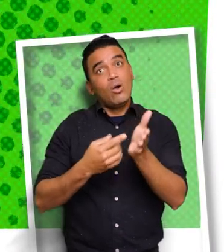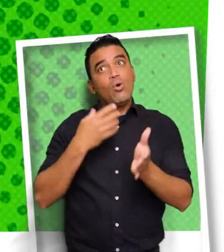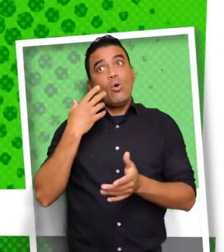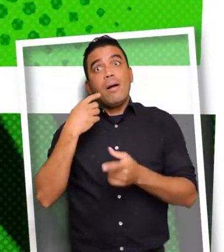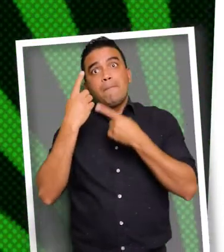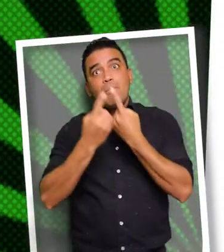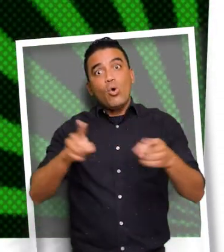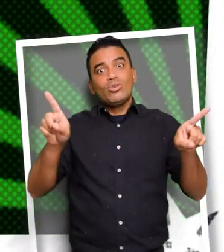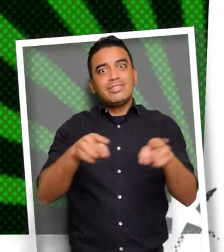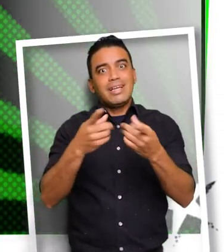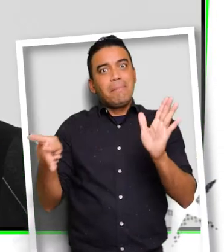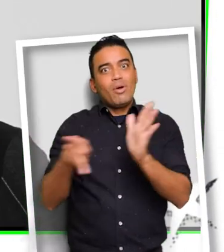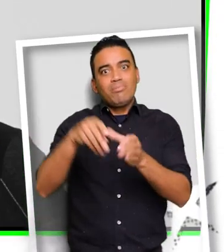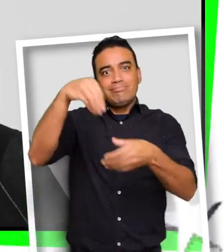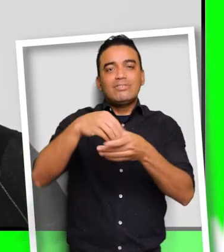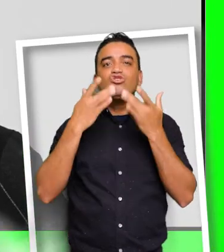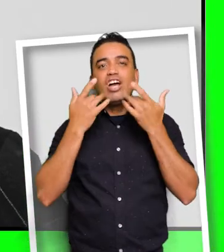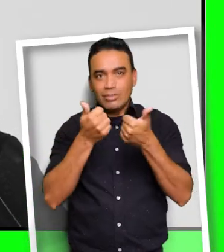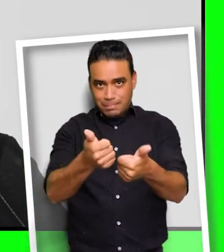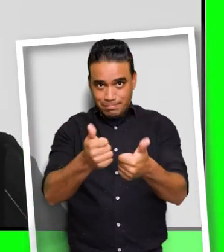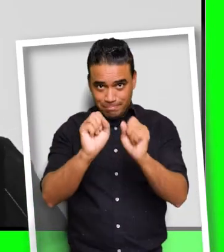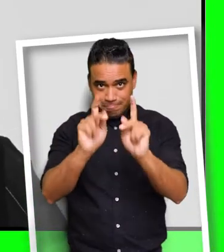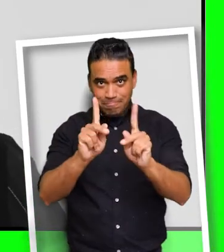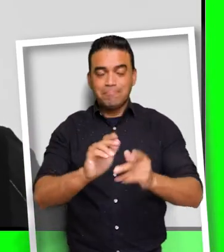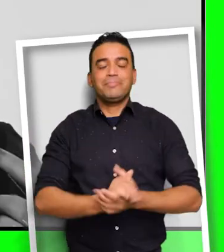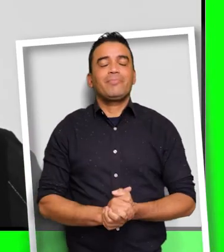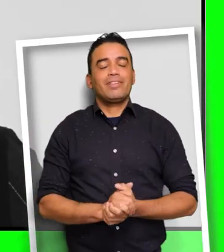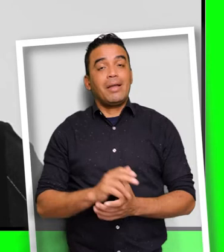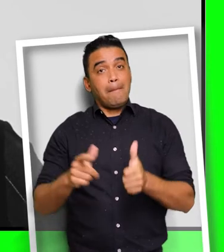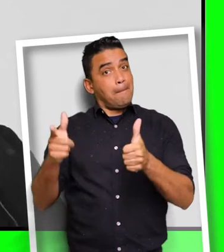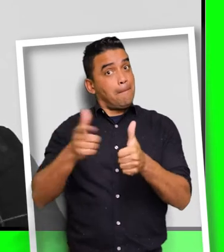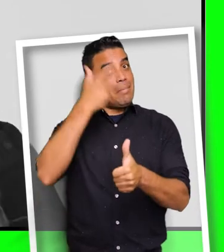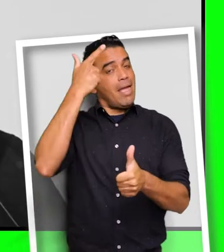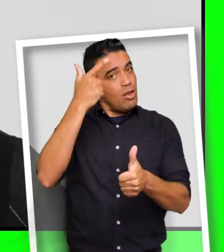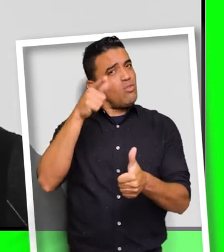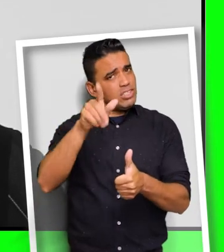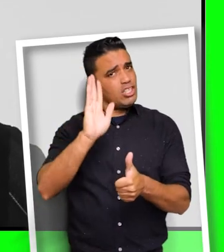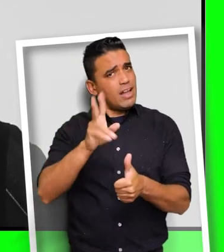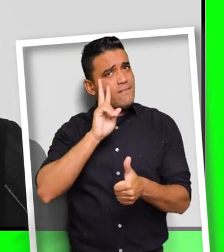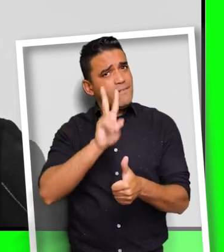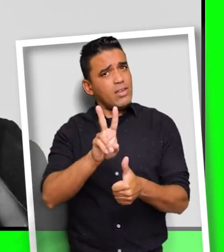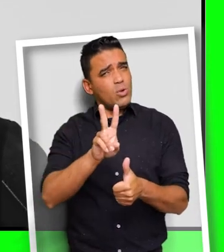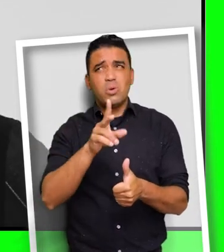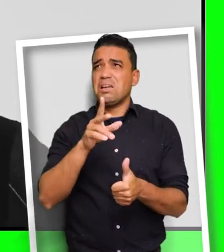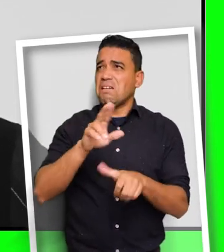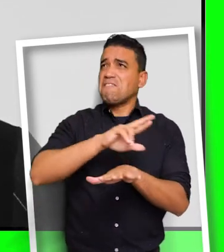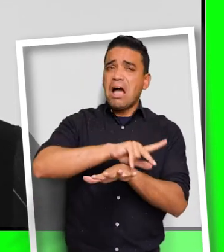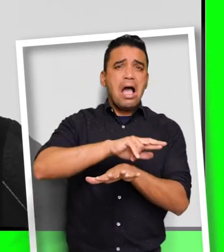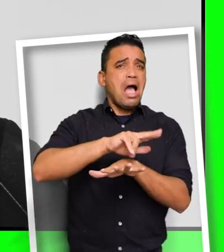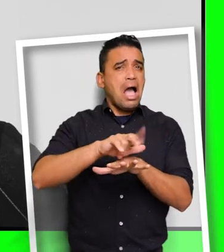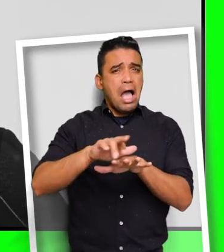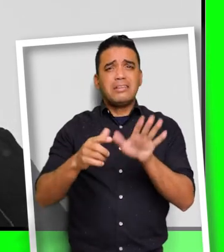a música ganha essa função dramatúrgica, ok? Vamos lá. Primeiro exemplo, vocês já devem ter visto